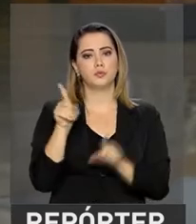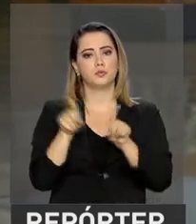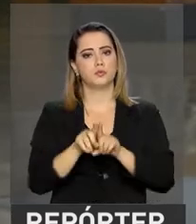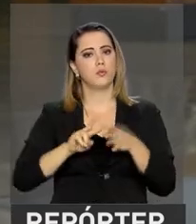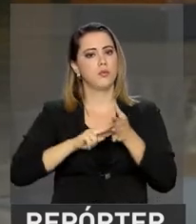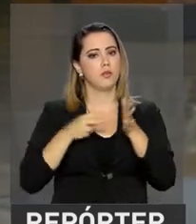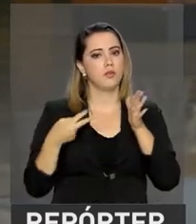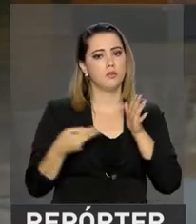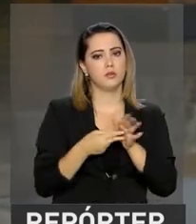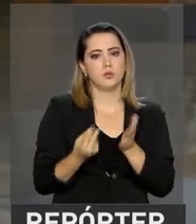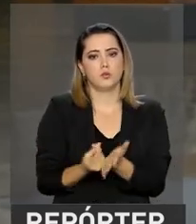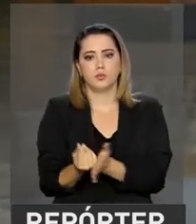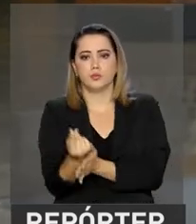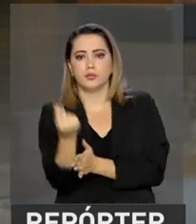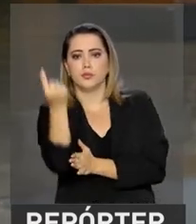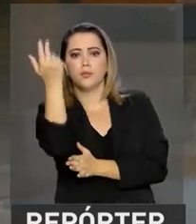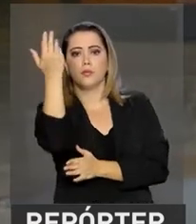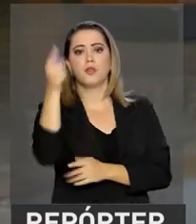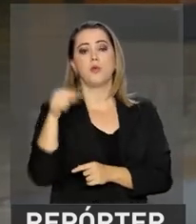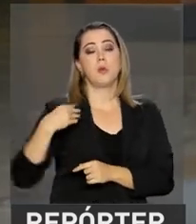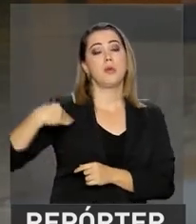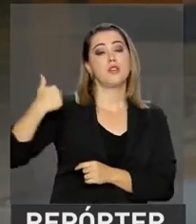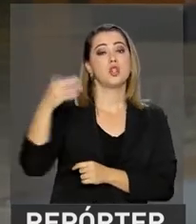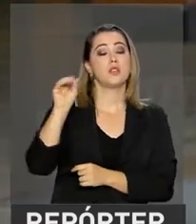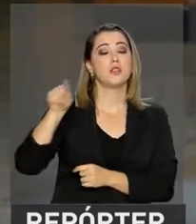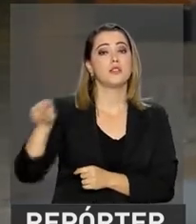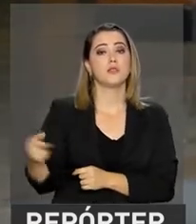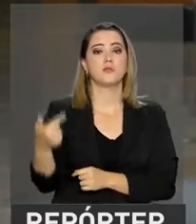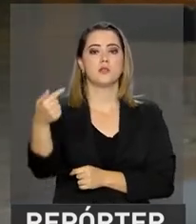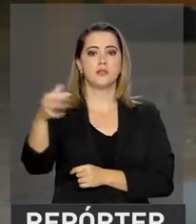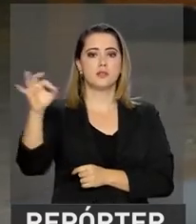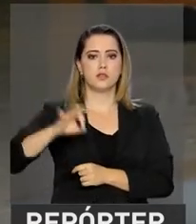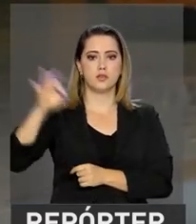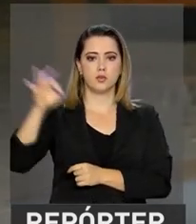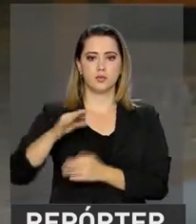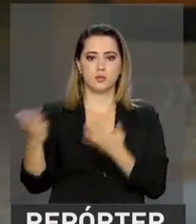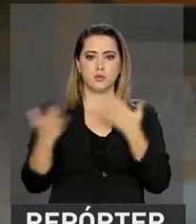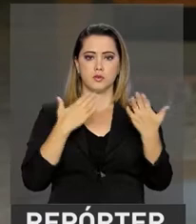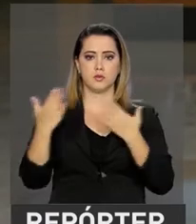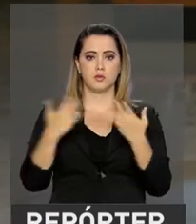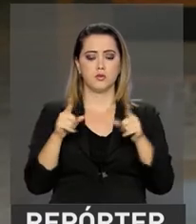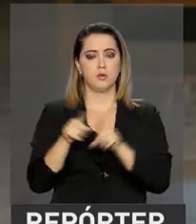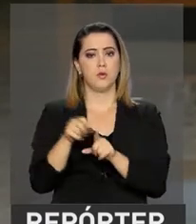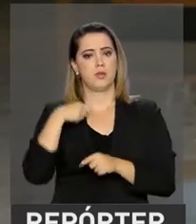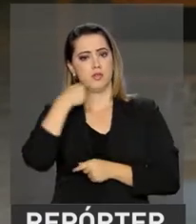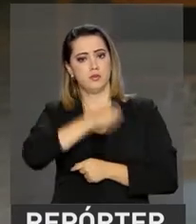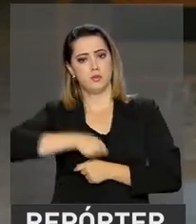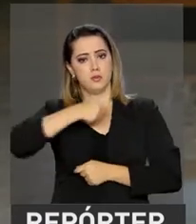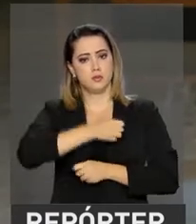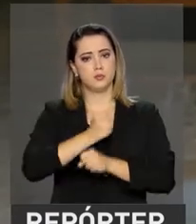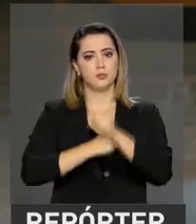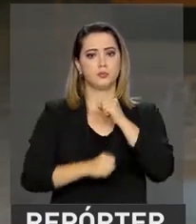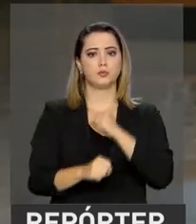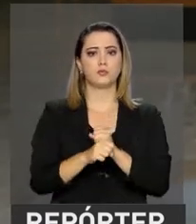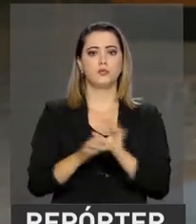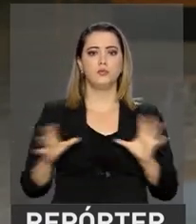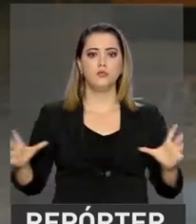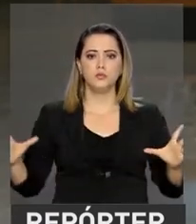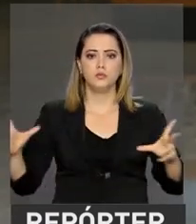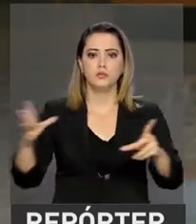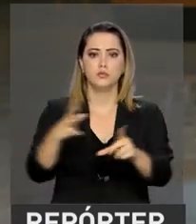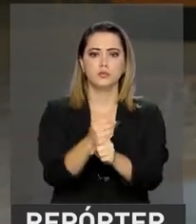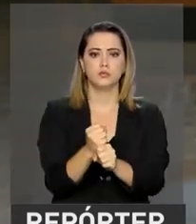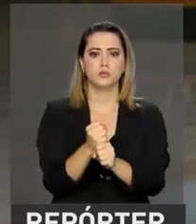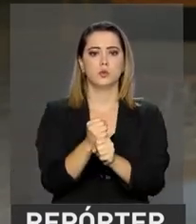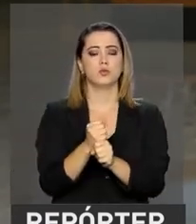isso significa um aumento de 10,7 por cento em relação a agosto do ano passado no acumulado de